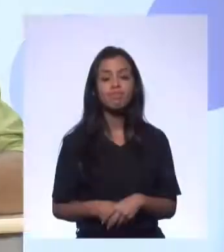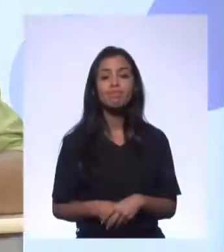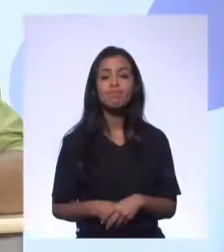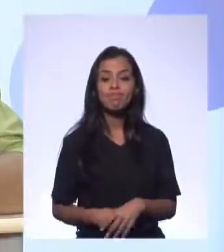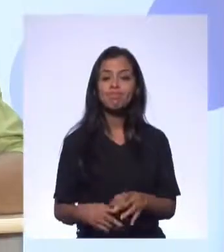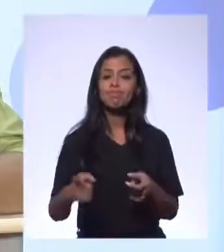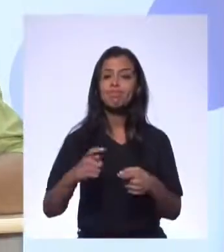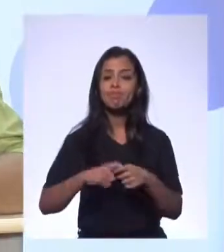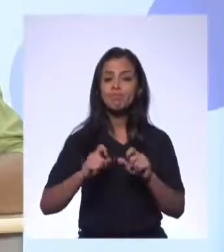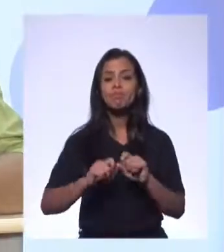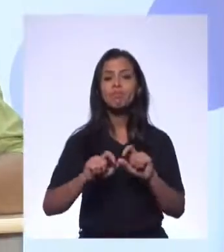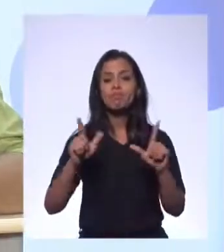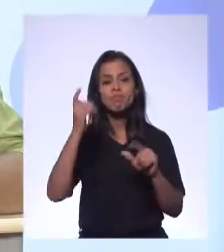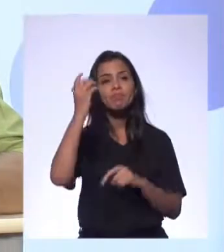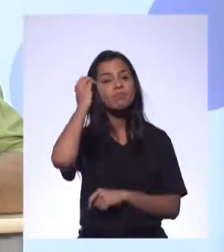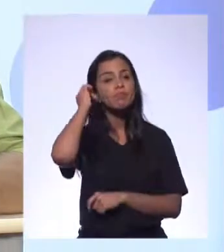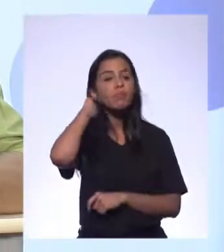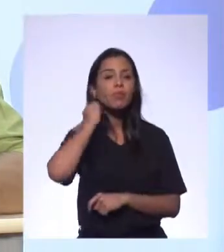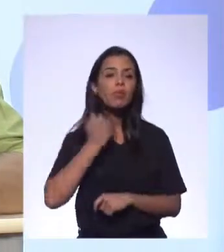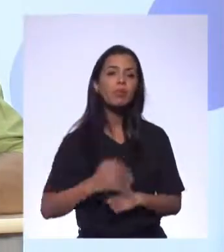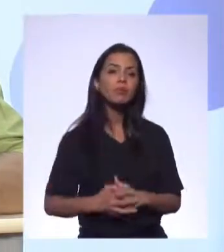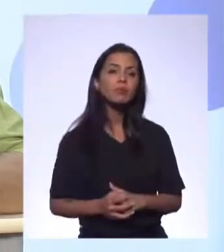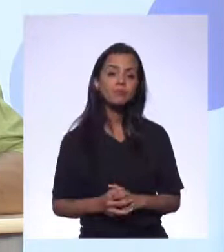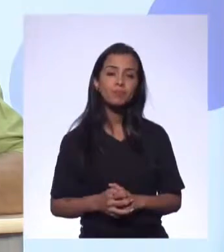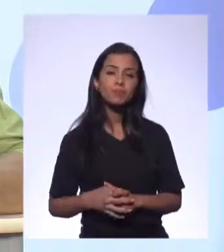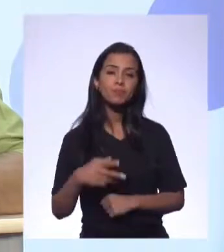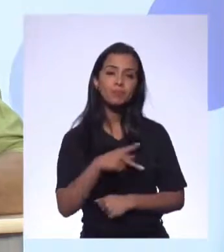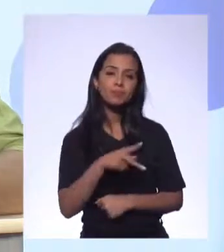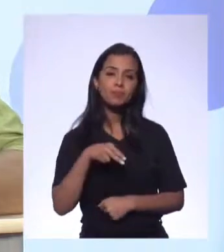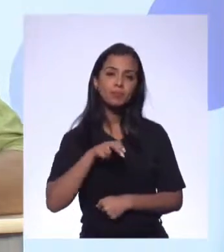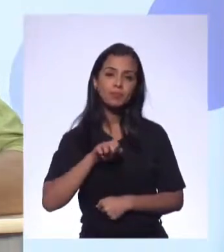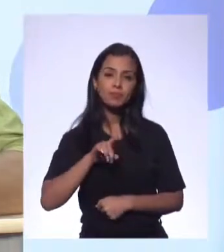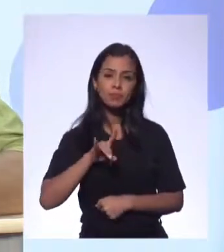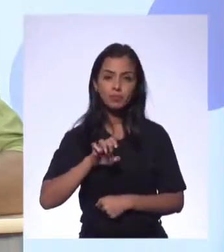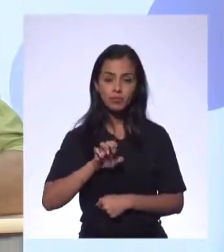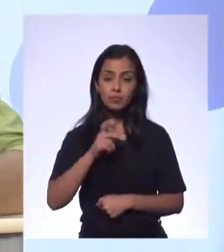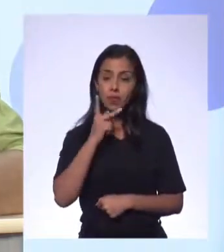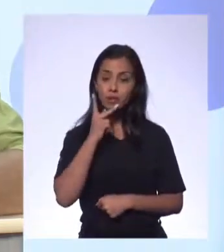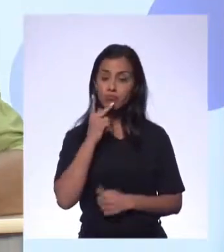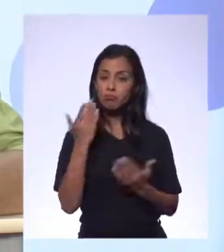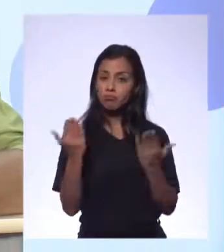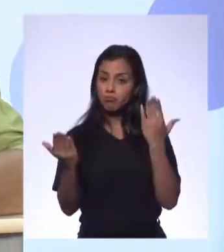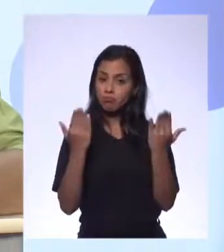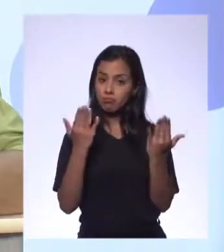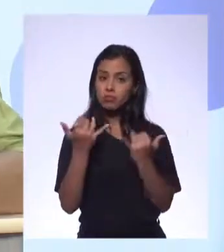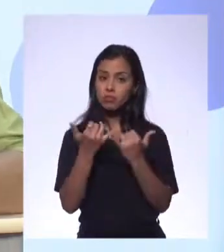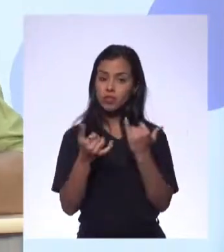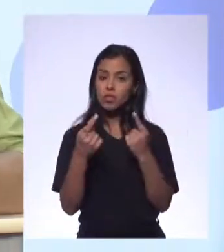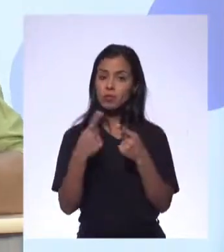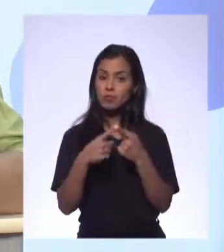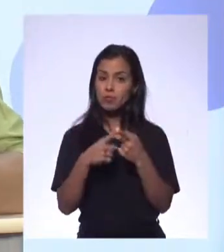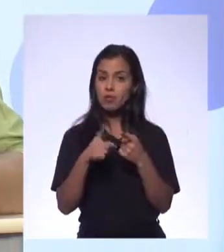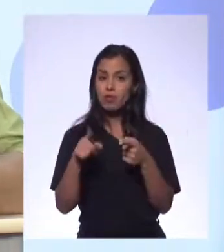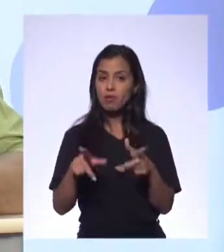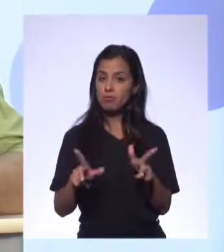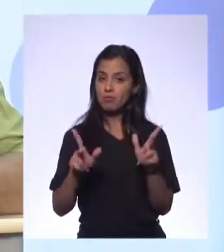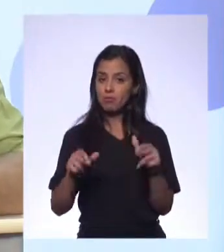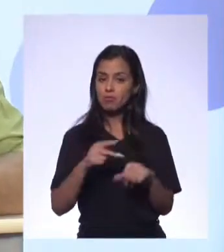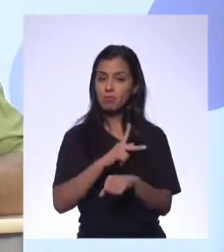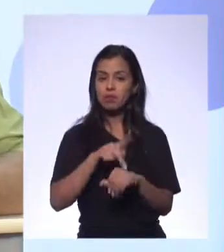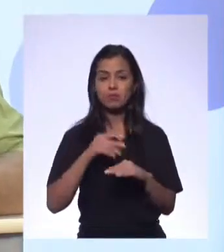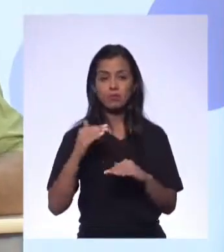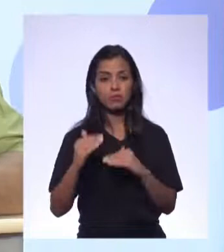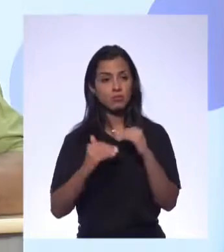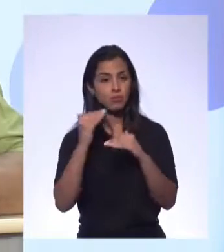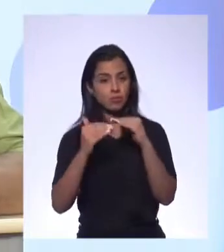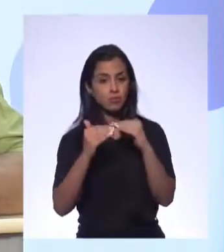Voltamos para a interação. A professora Neide diz que são bastante parecidas, porque são típicas de países em desenvolvimento.